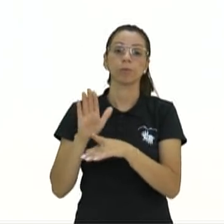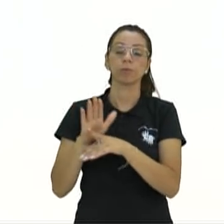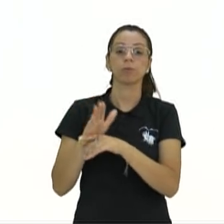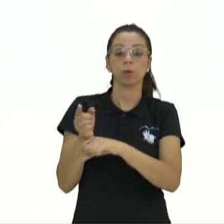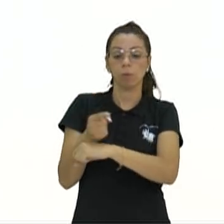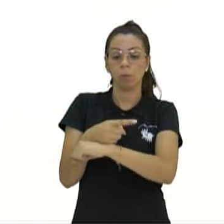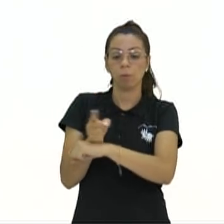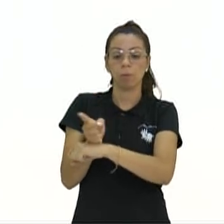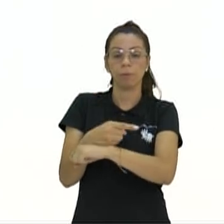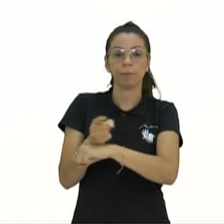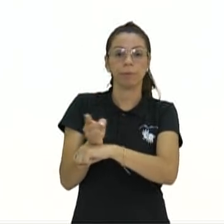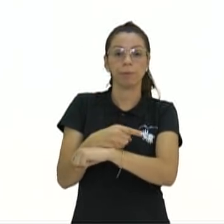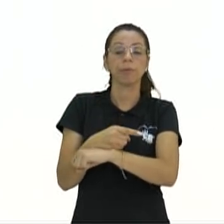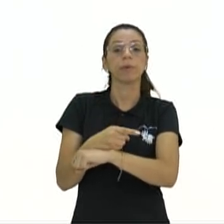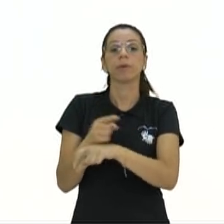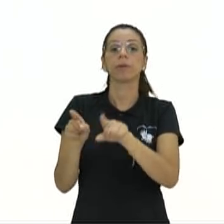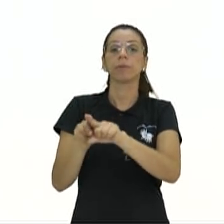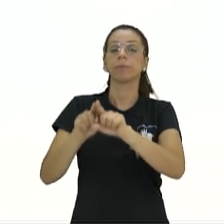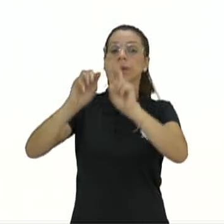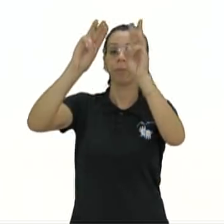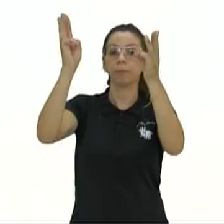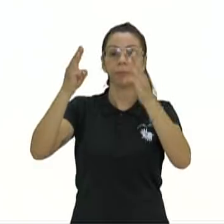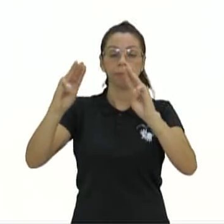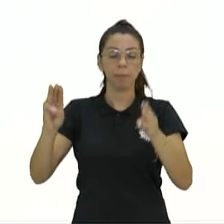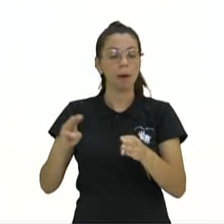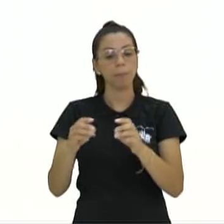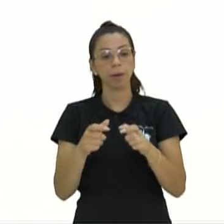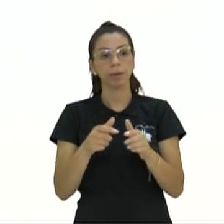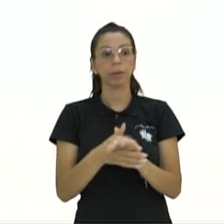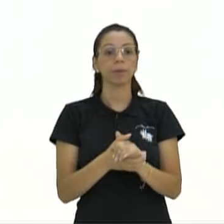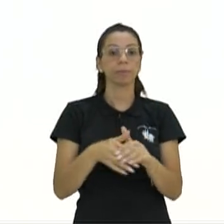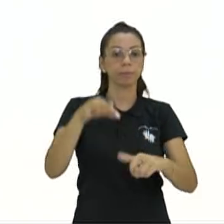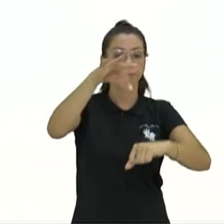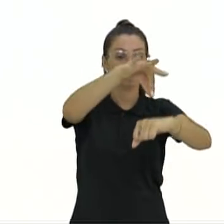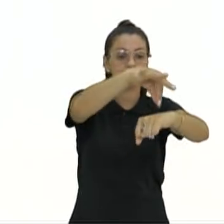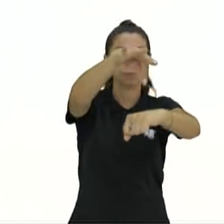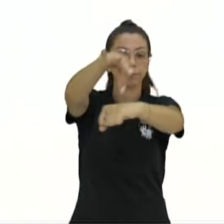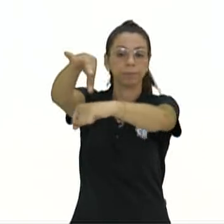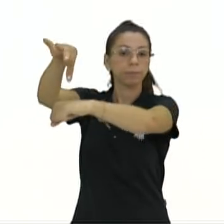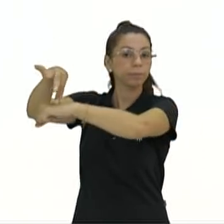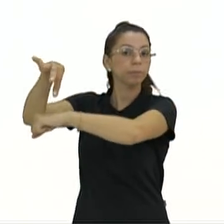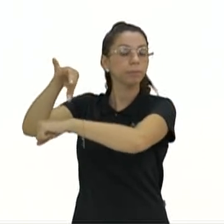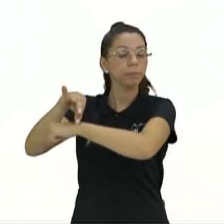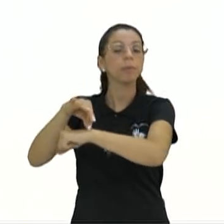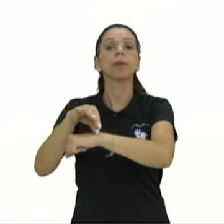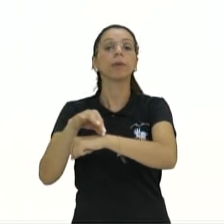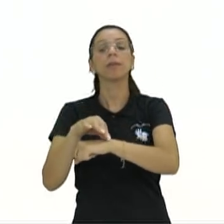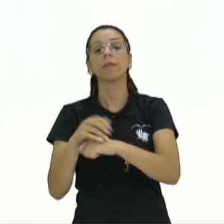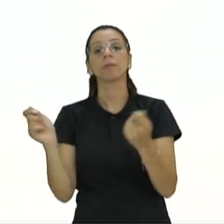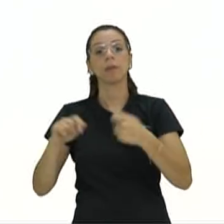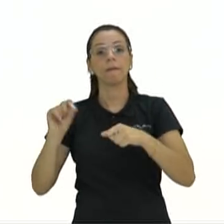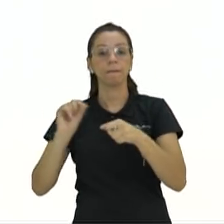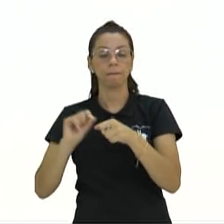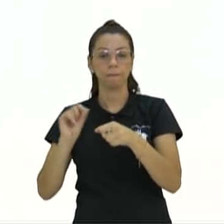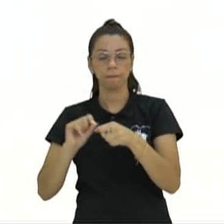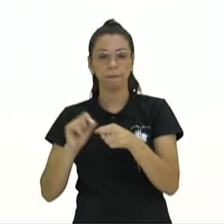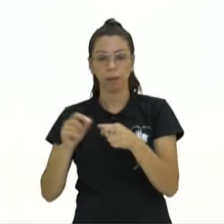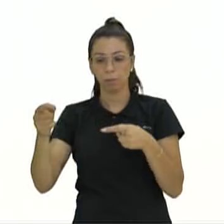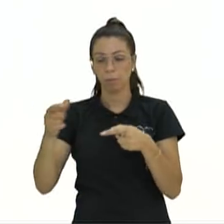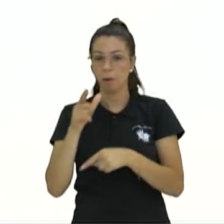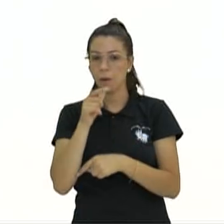bússola, onde está marcado o percurso que deve ser realizado no menor espaço de tempo possível. Vamos dar uma relembrada?